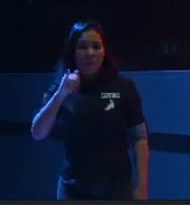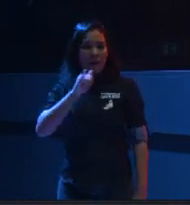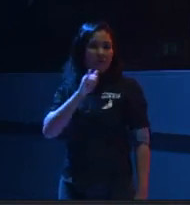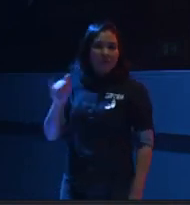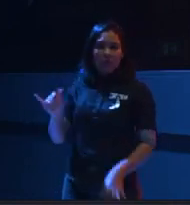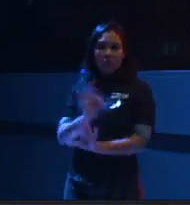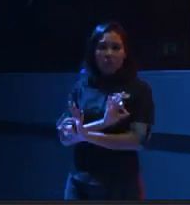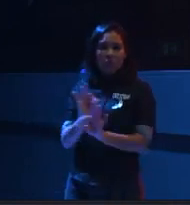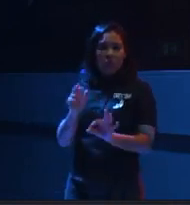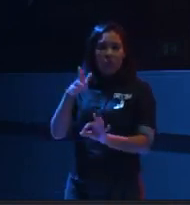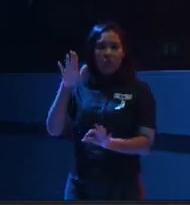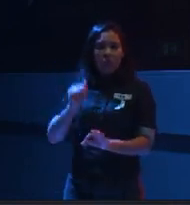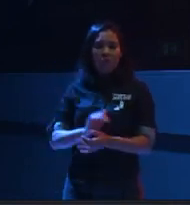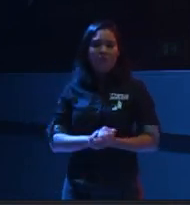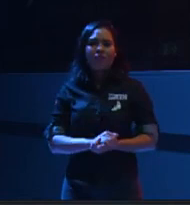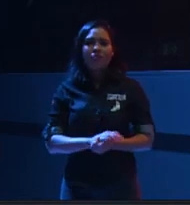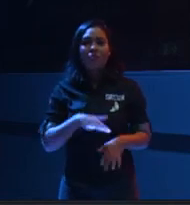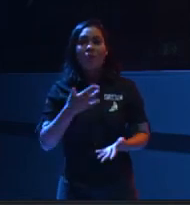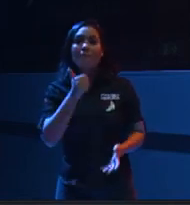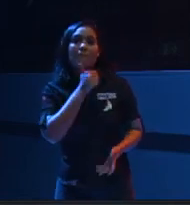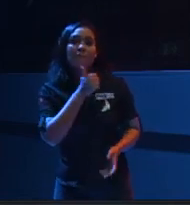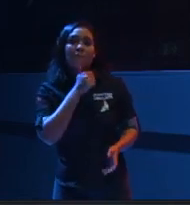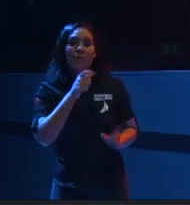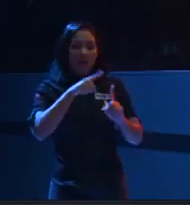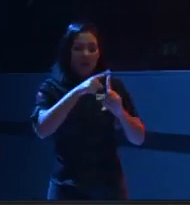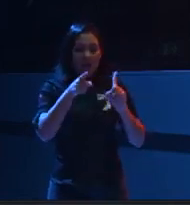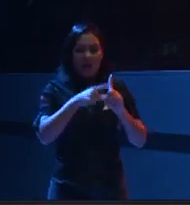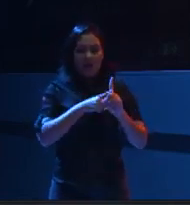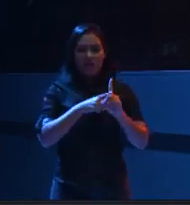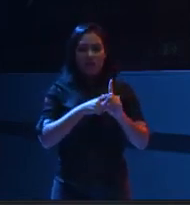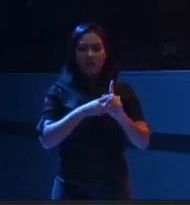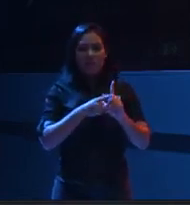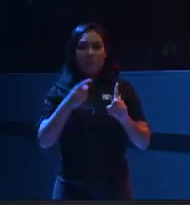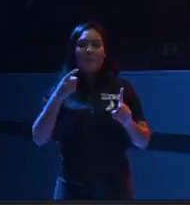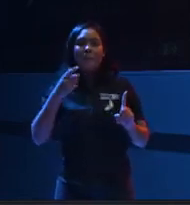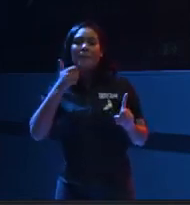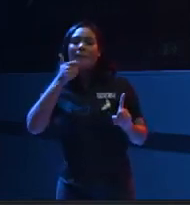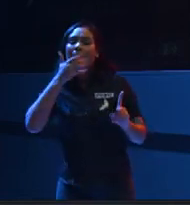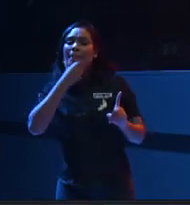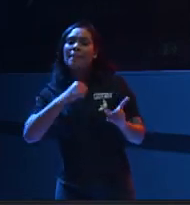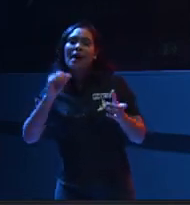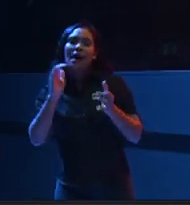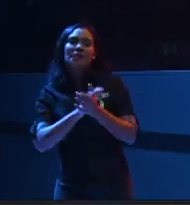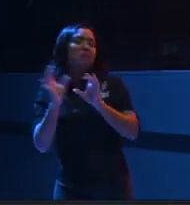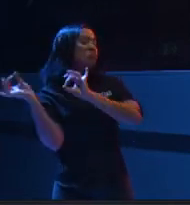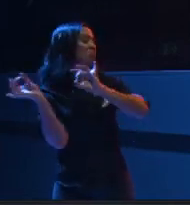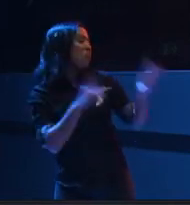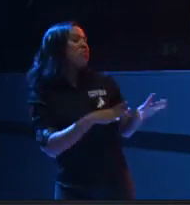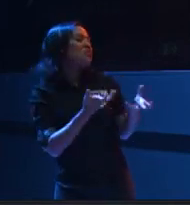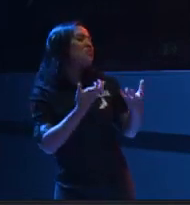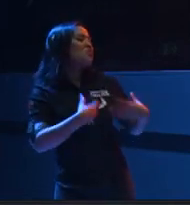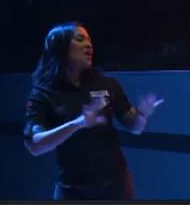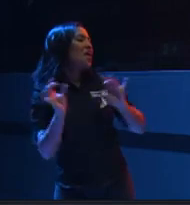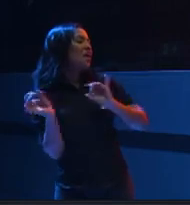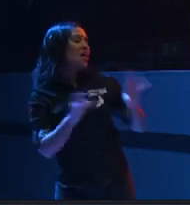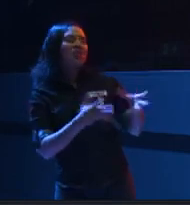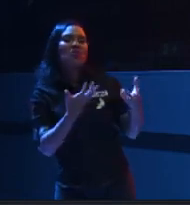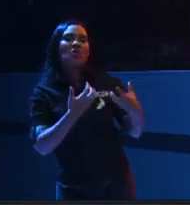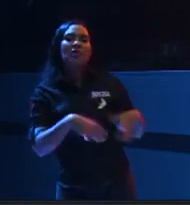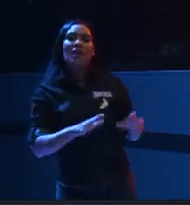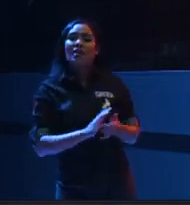que ficou grávida e o marido depois abandonou ela gente simples ela gente Improvável